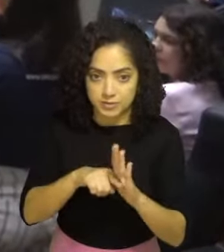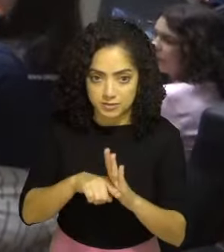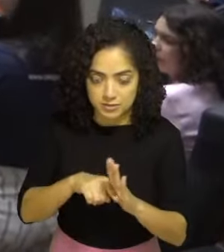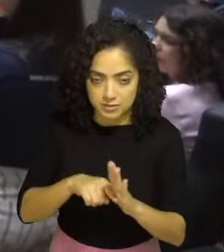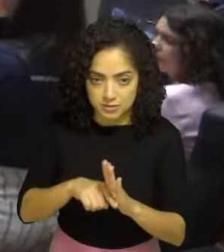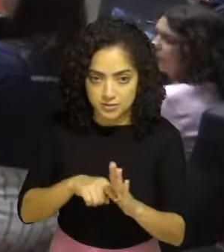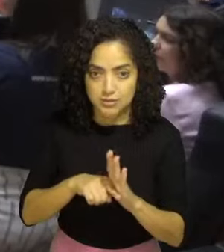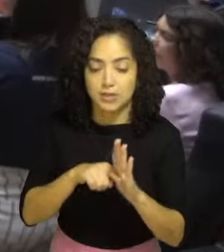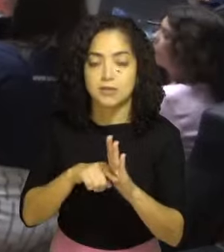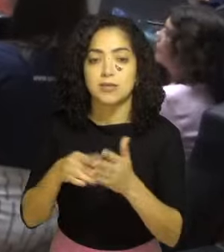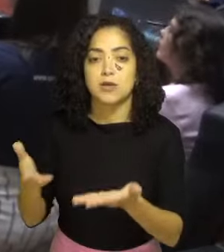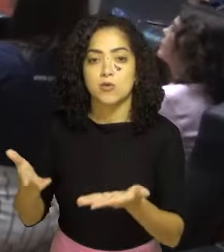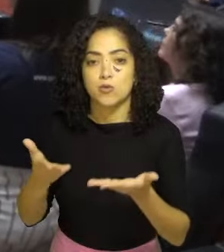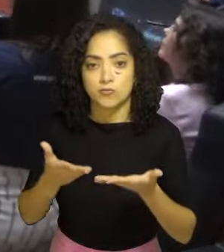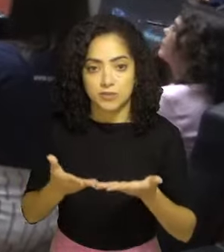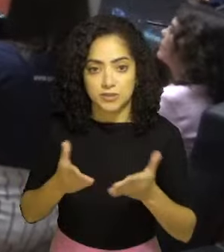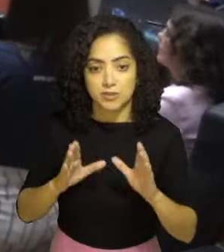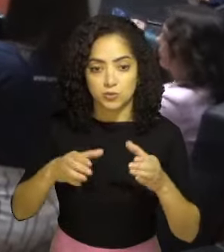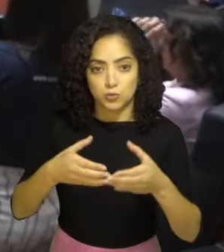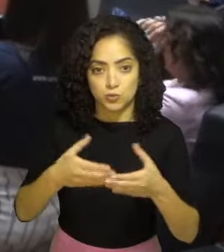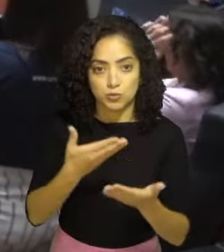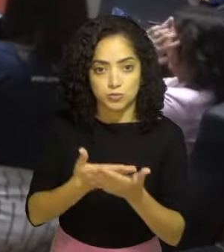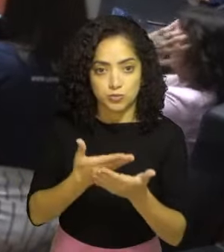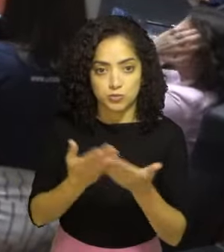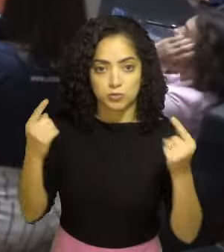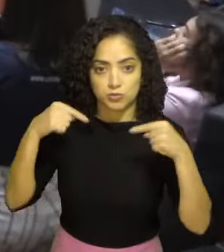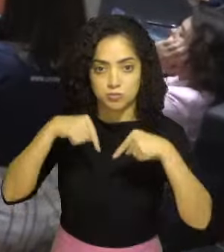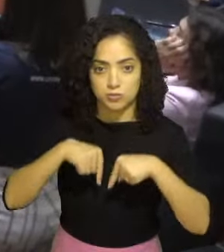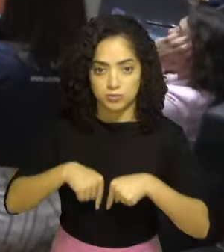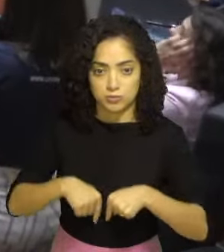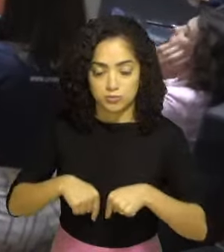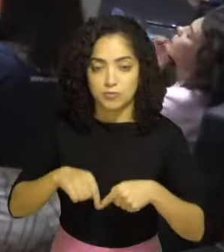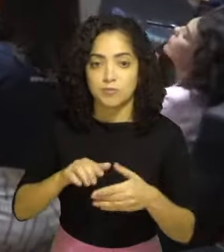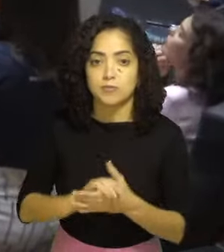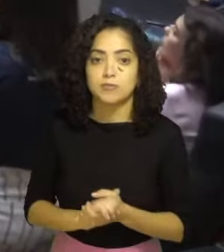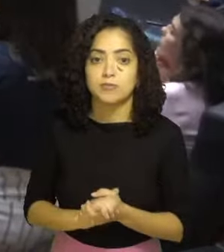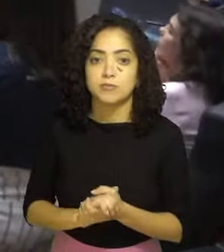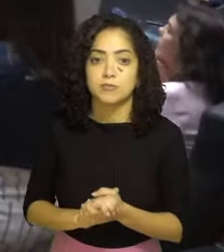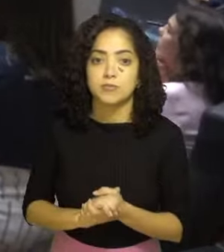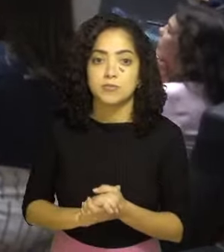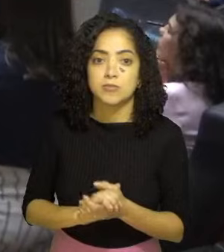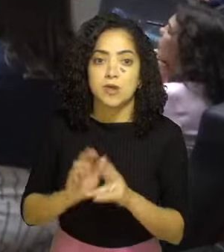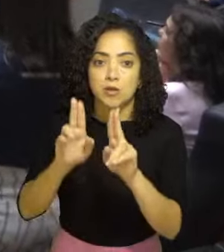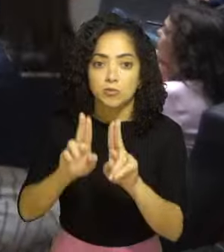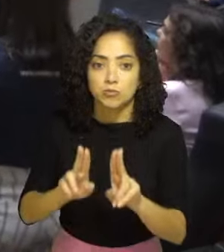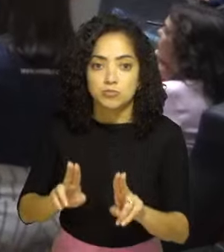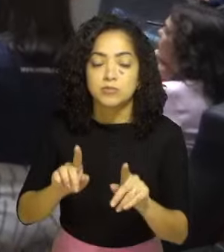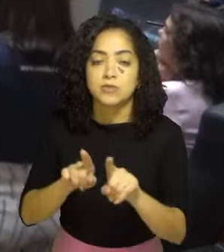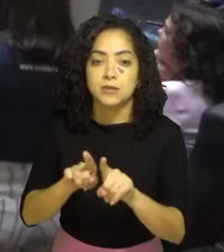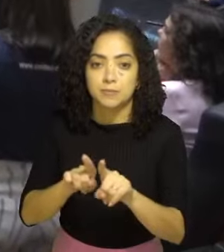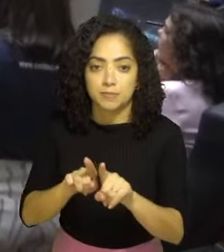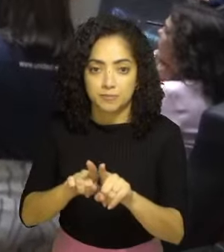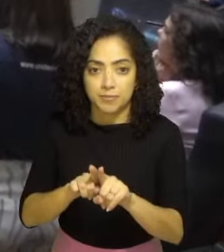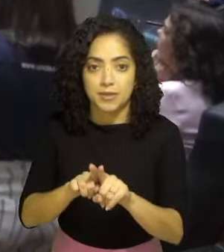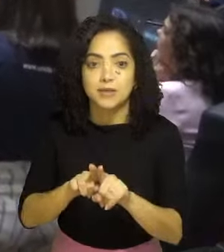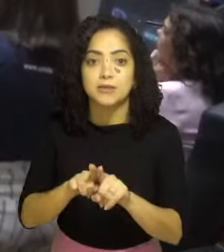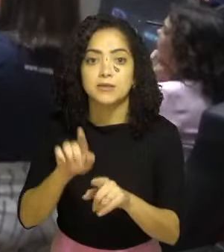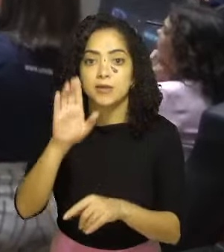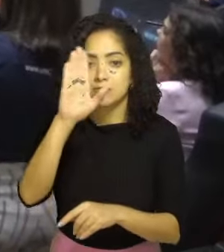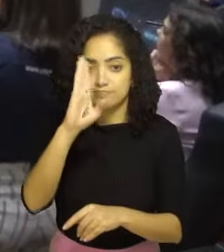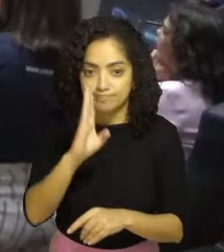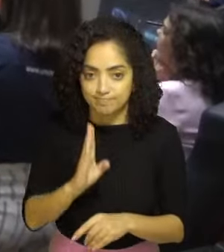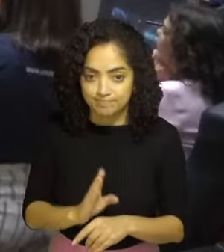pesquisadora convidada do Grupo de Estudos em Antropologia do Cyberespaço, na UFSC, e secretária regional da Sociedade Brasileira